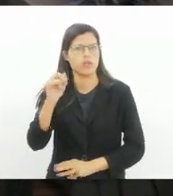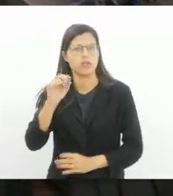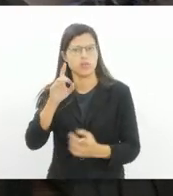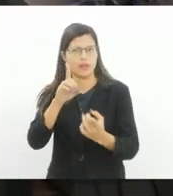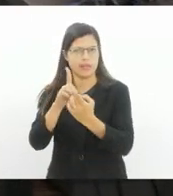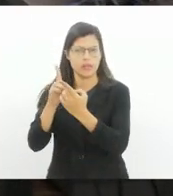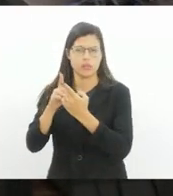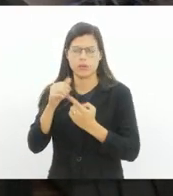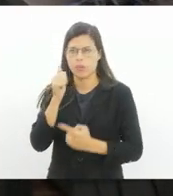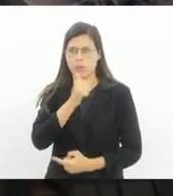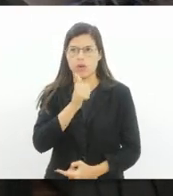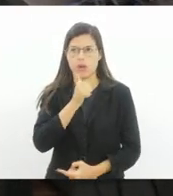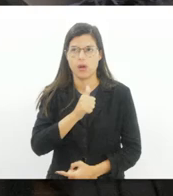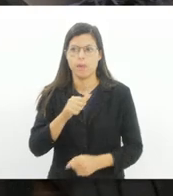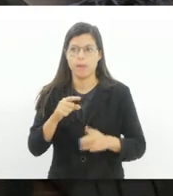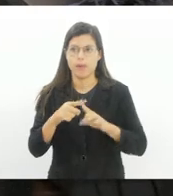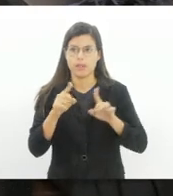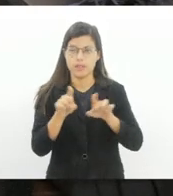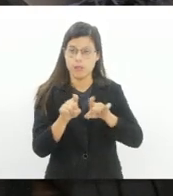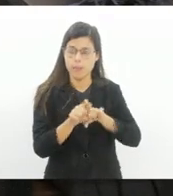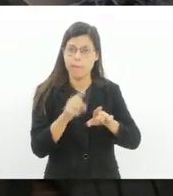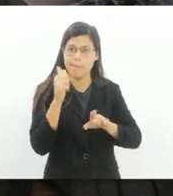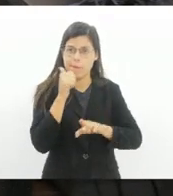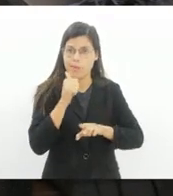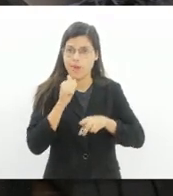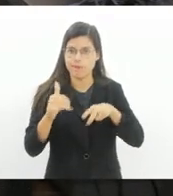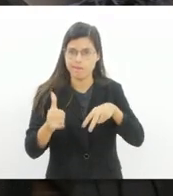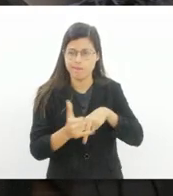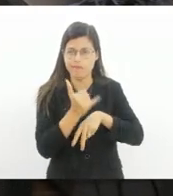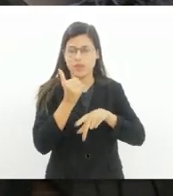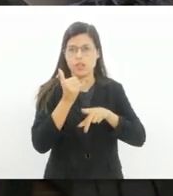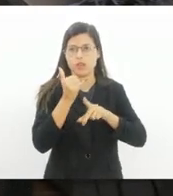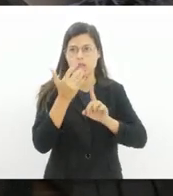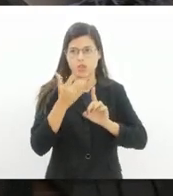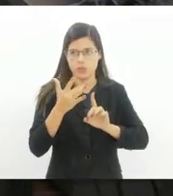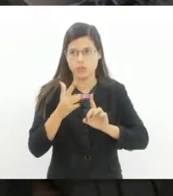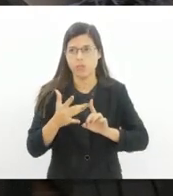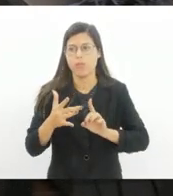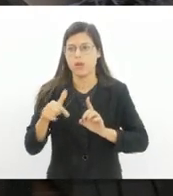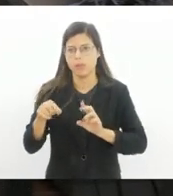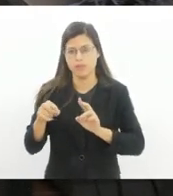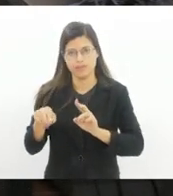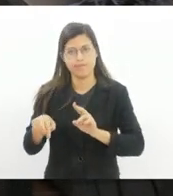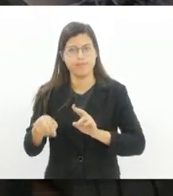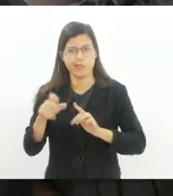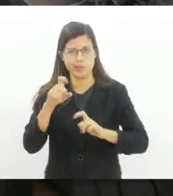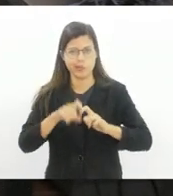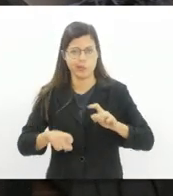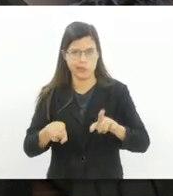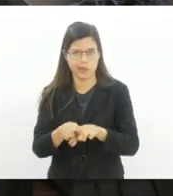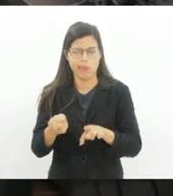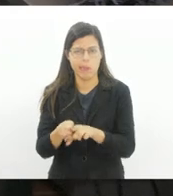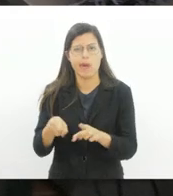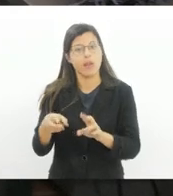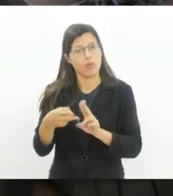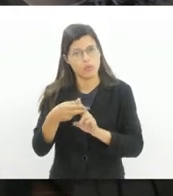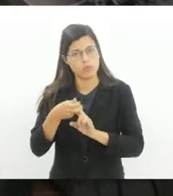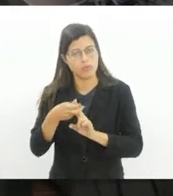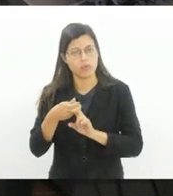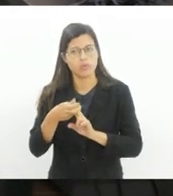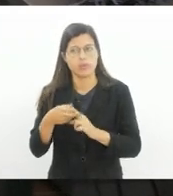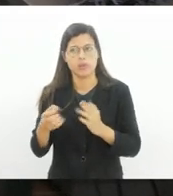mulheres, mas o quanto também as mulheres acabam sendo vítimas de estupro também, né? Enfim, nesses espaços. Então, a gente